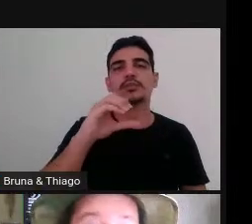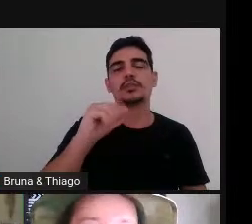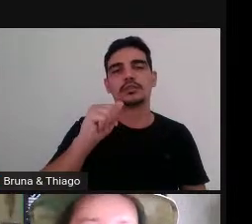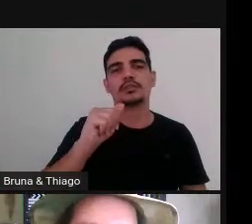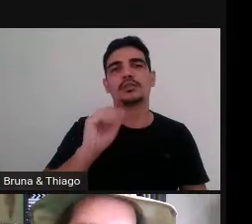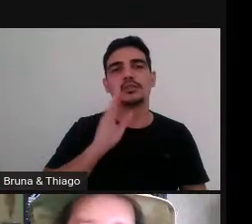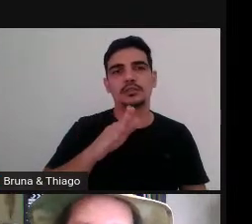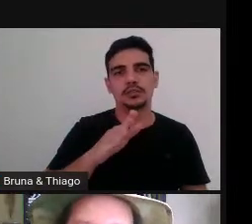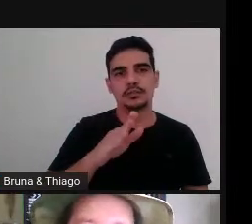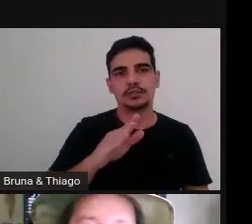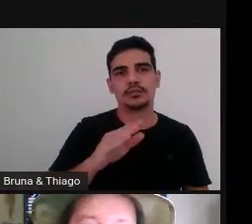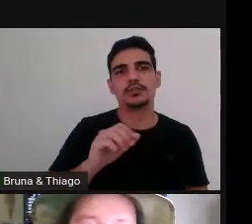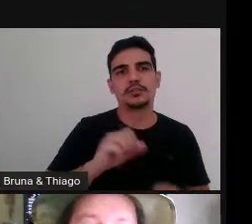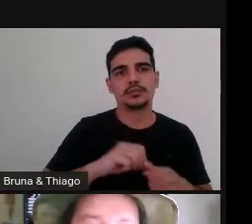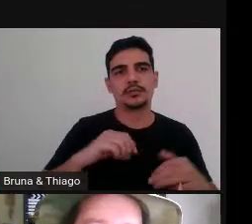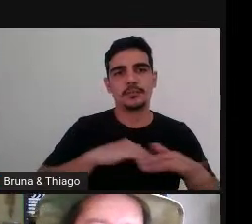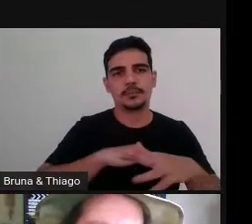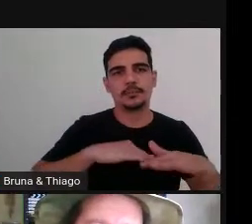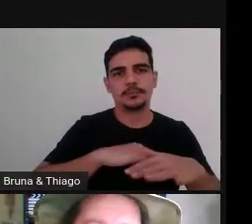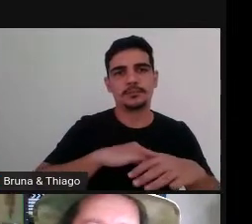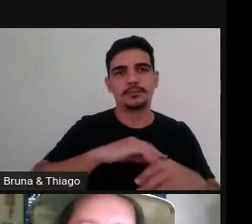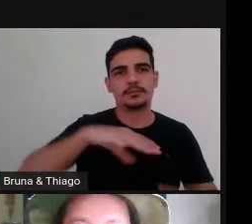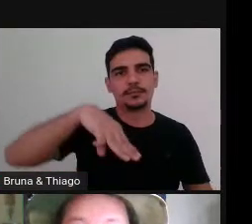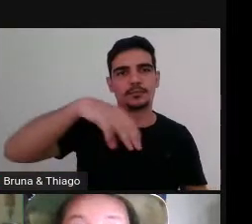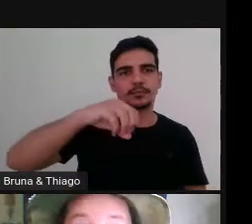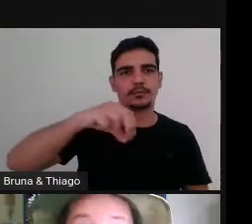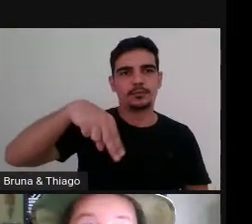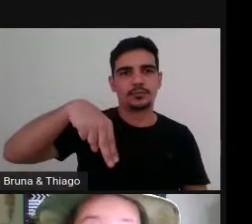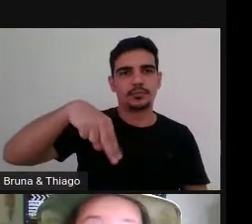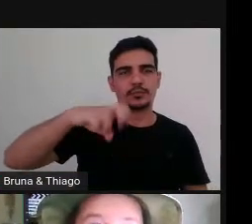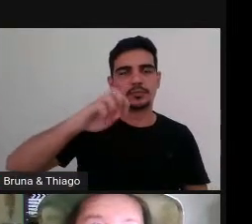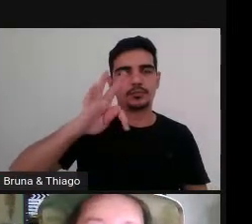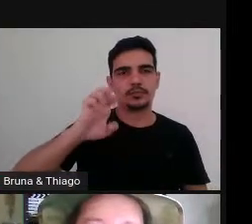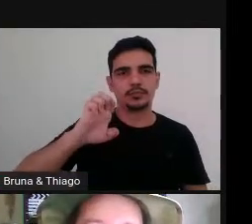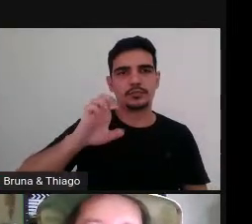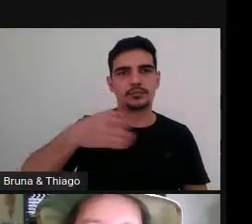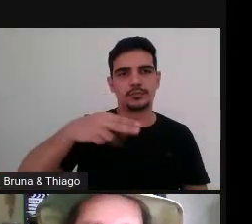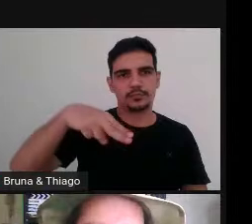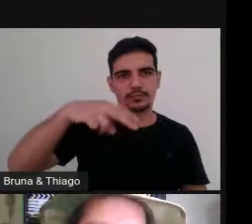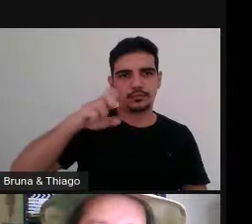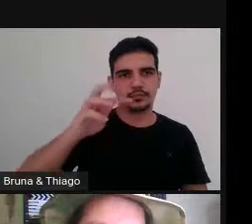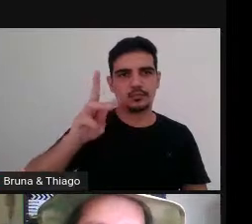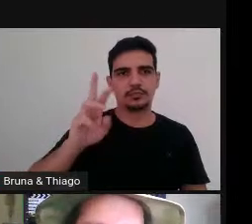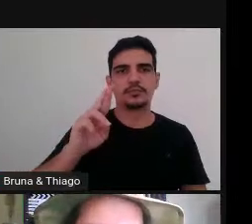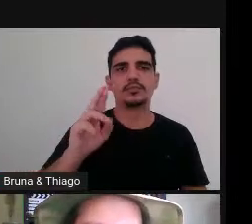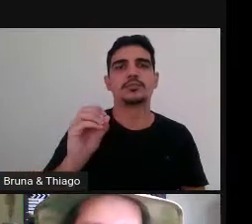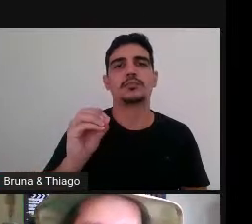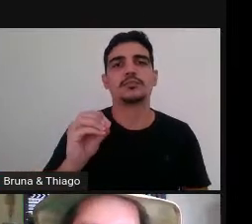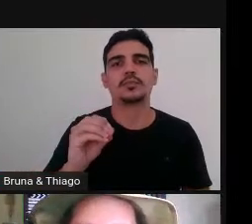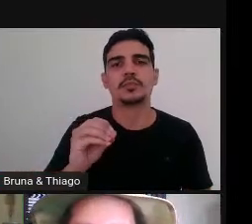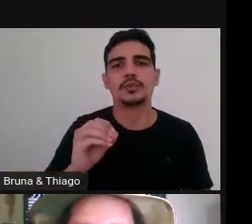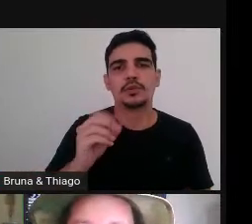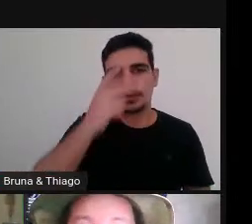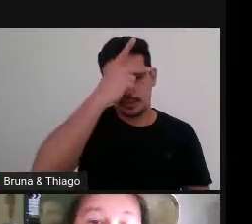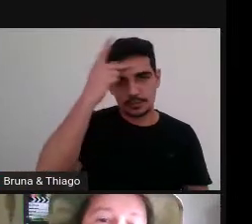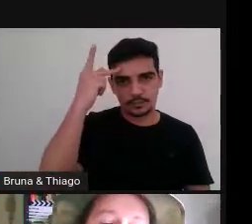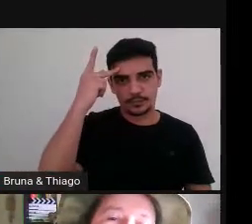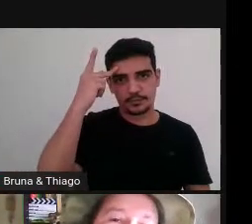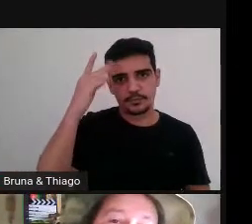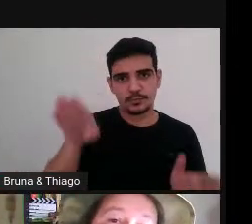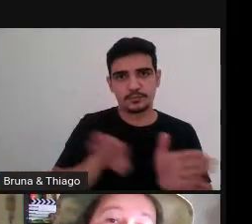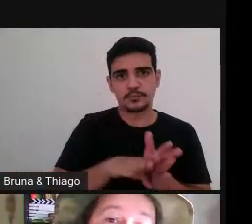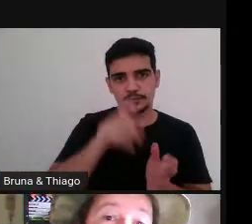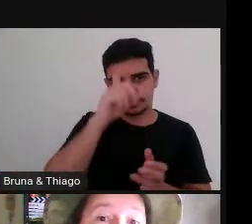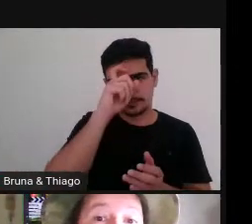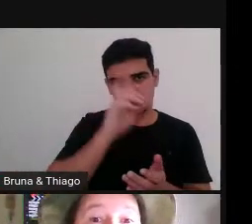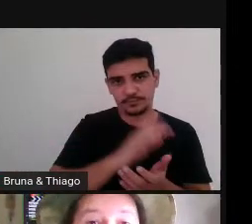no município de Montenegro. É, o paciente ele chegou acidentado mais ou menos umas 5 horas da manhã no hospital, e os